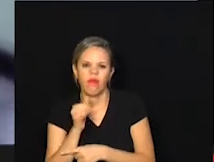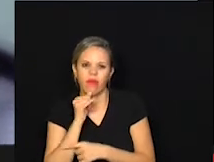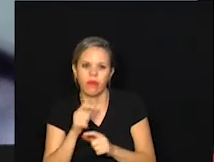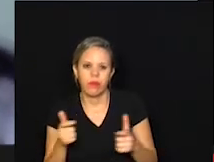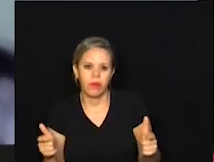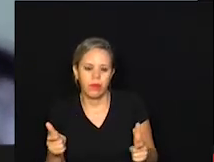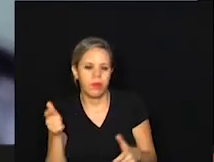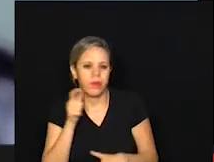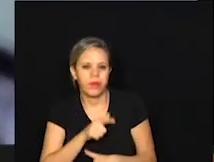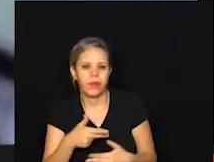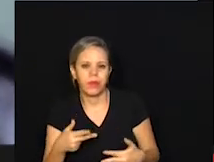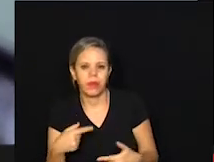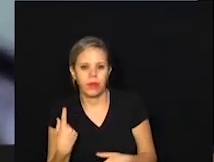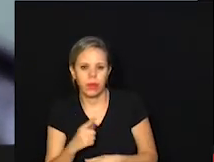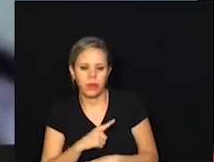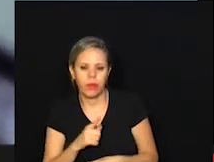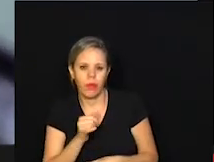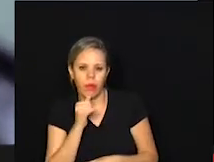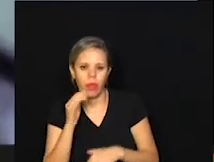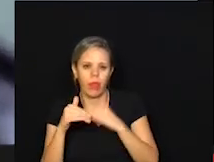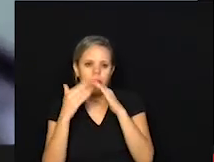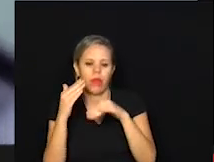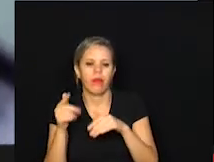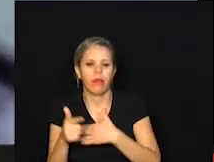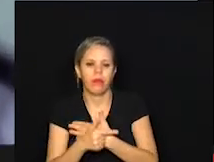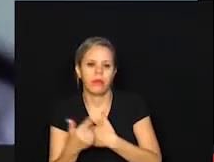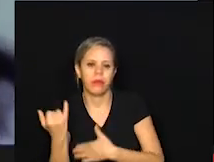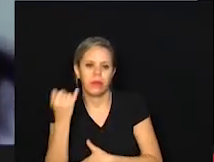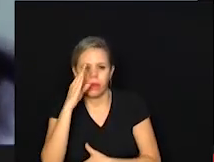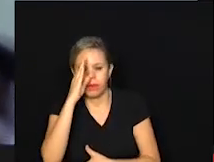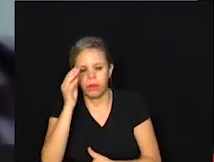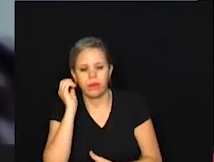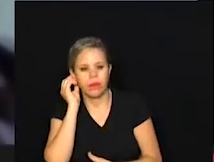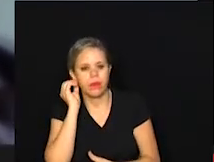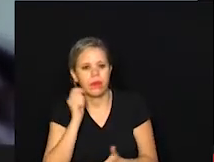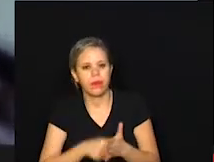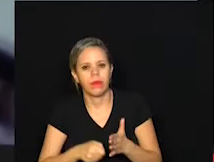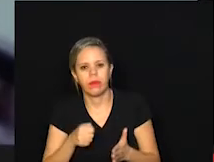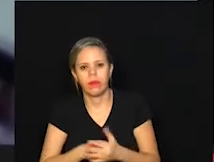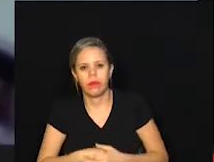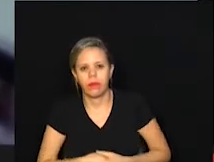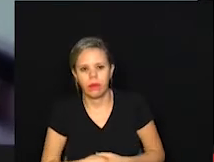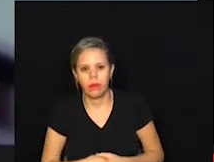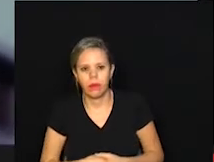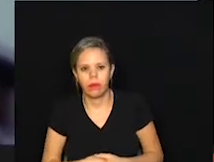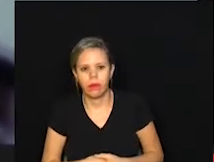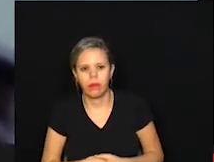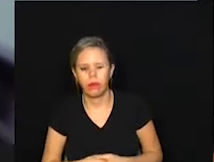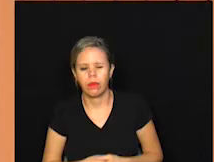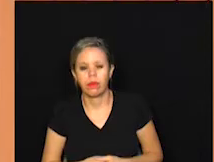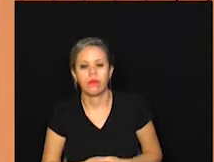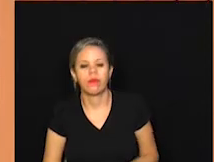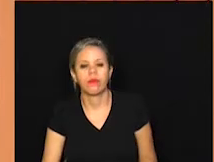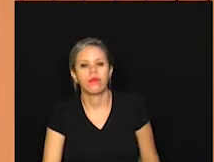grande conquista que nós temos e tem desenvolvido um papel fundamental nessa política.